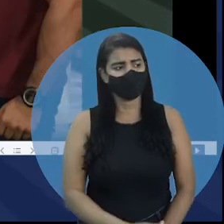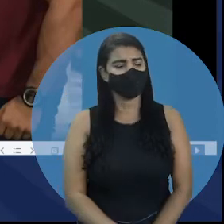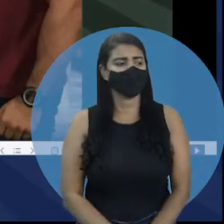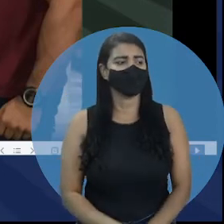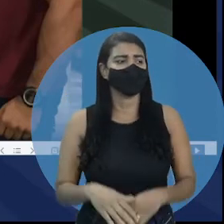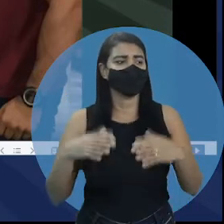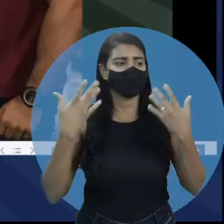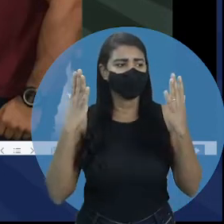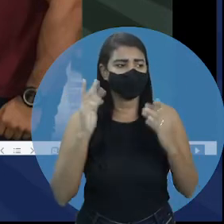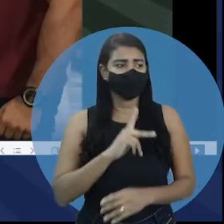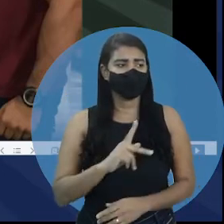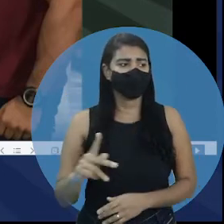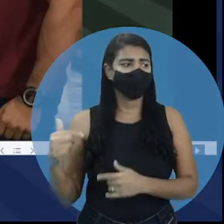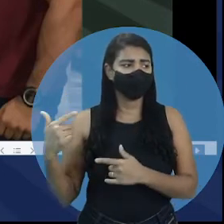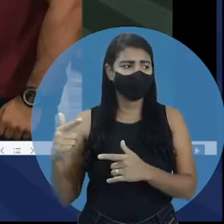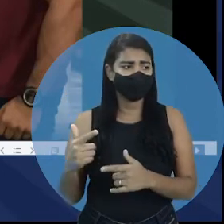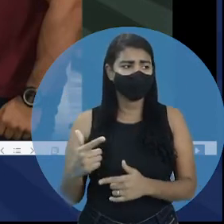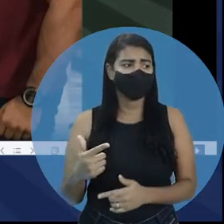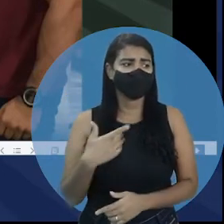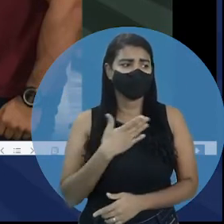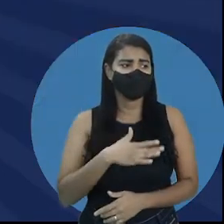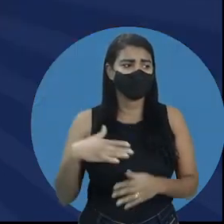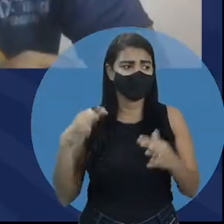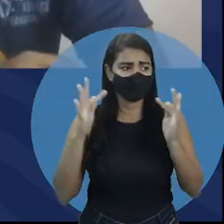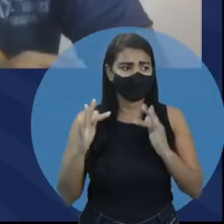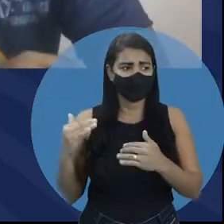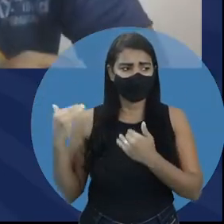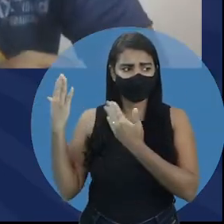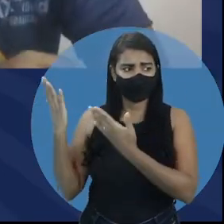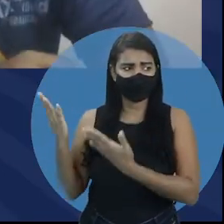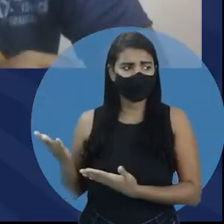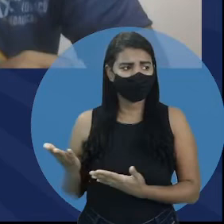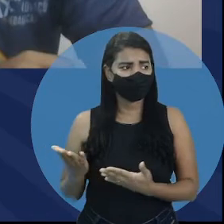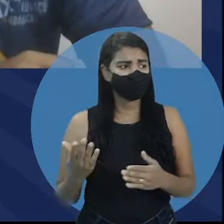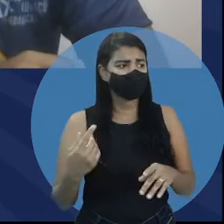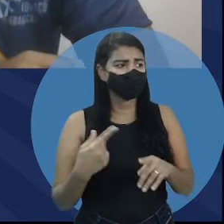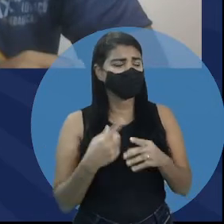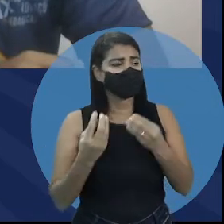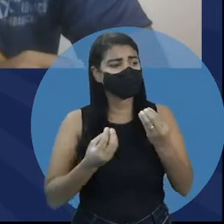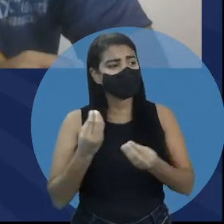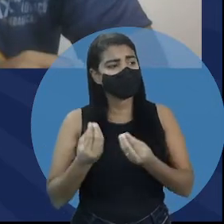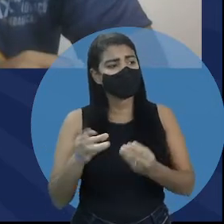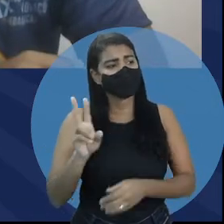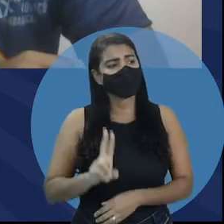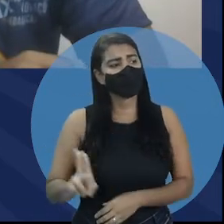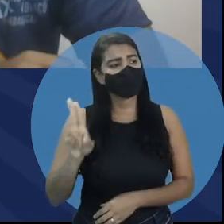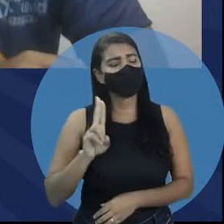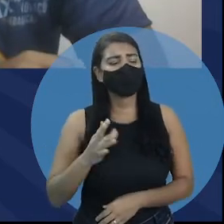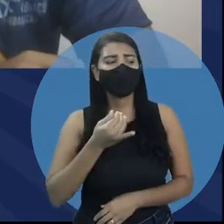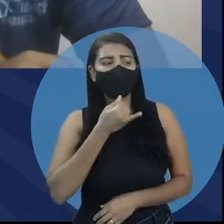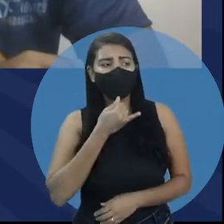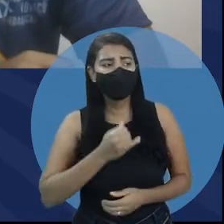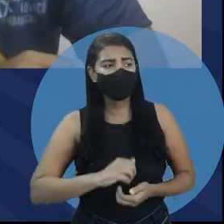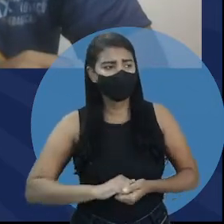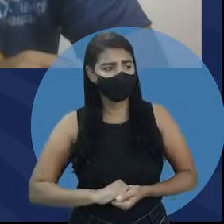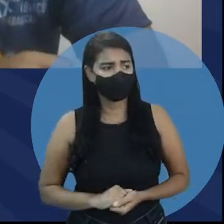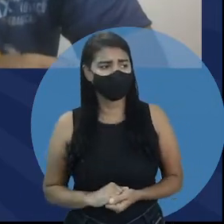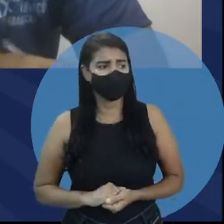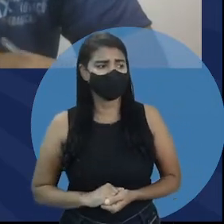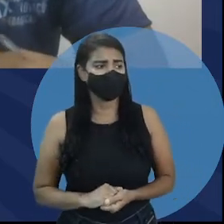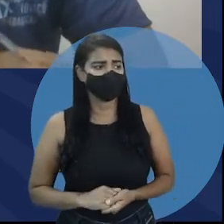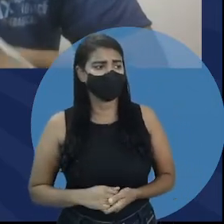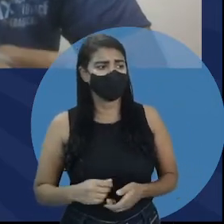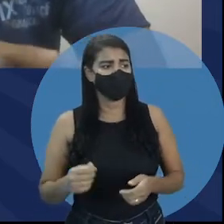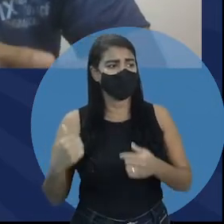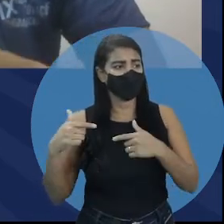Parabéns, professor, pelo seu trabalho. Eu estou encantado com ele, principalmente como você utilizou essa potência do seu